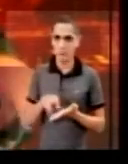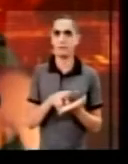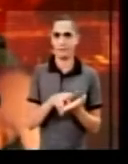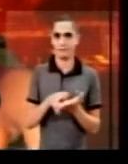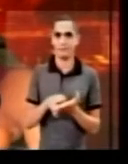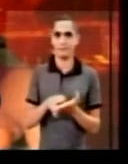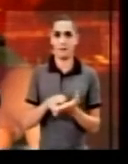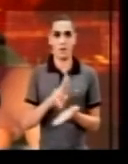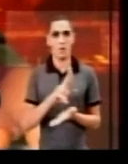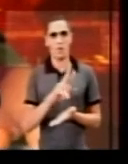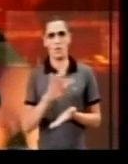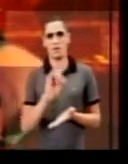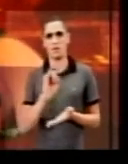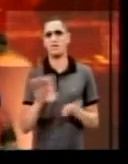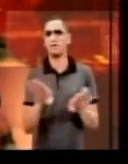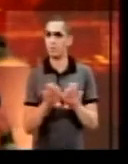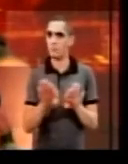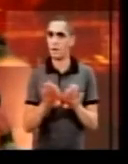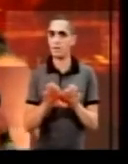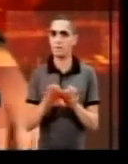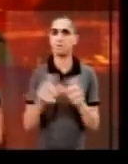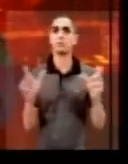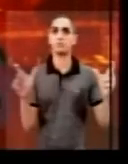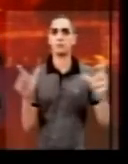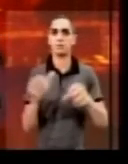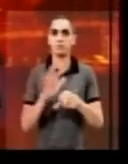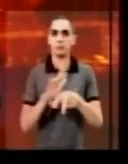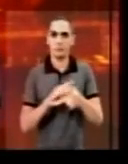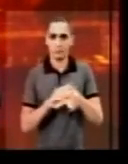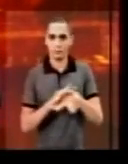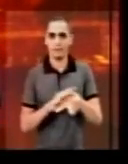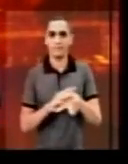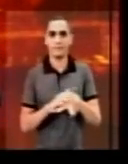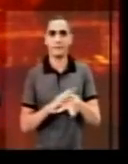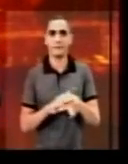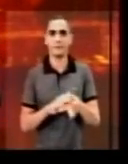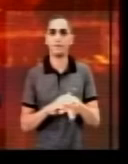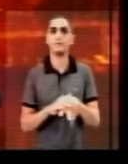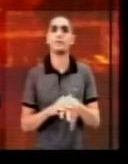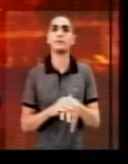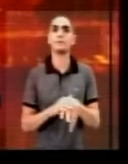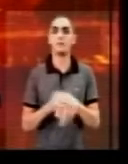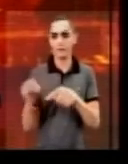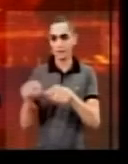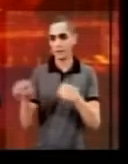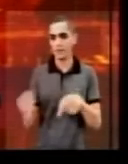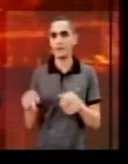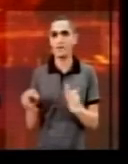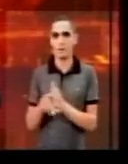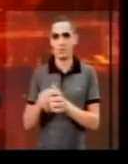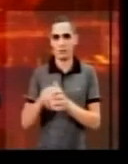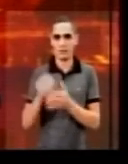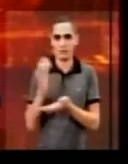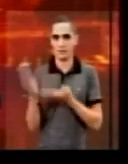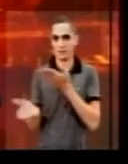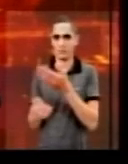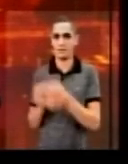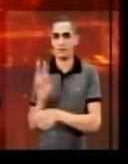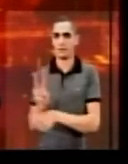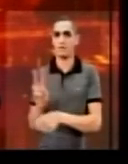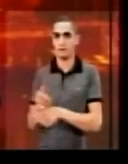esvaziando com pacientes, estão se enchendo com casos que vêm da UTI. Ou seja,